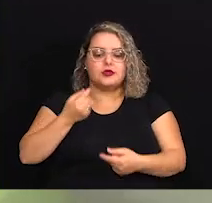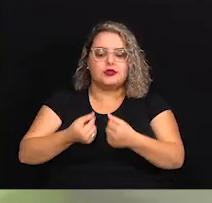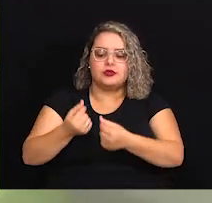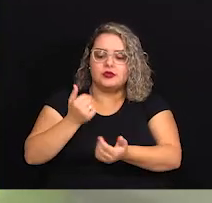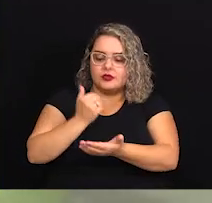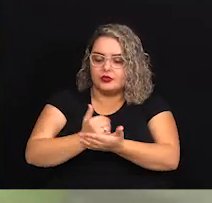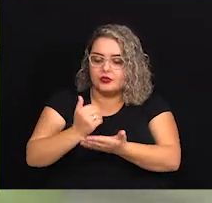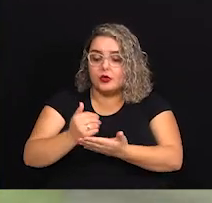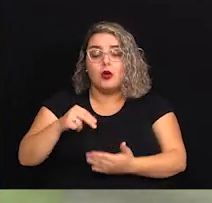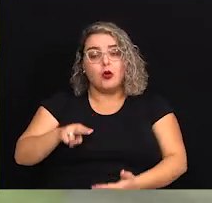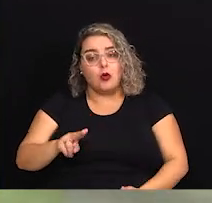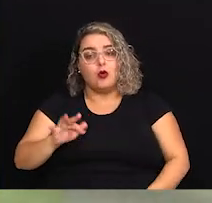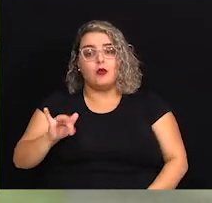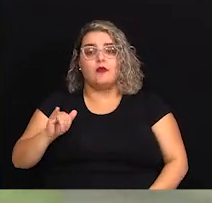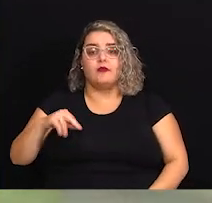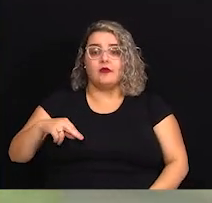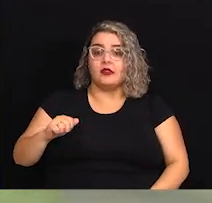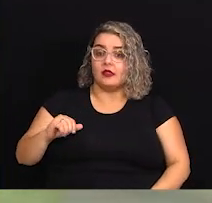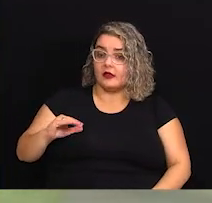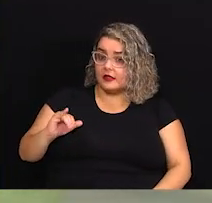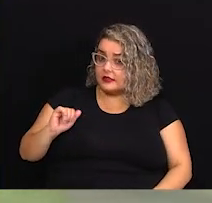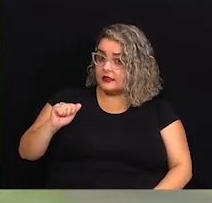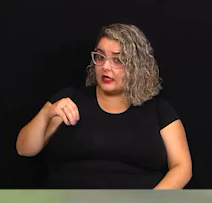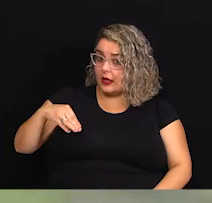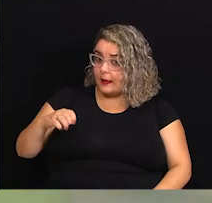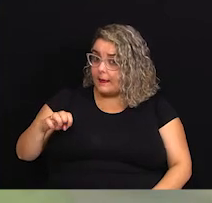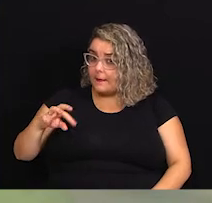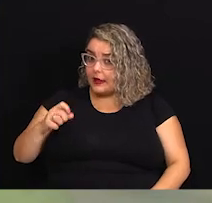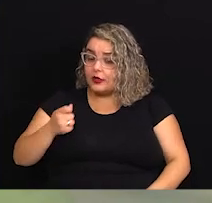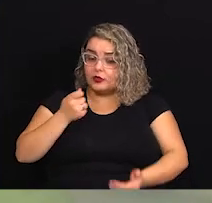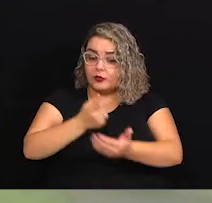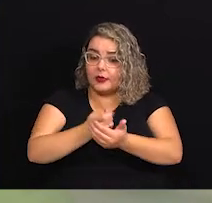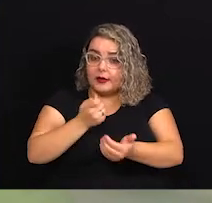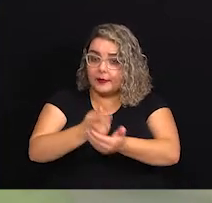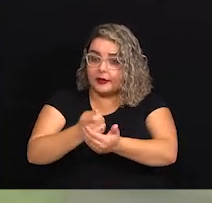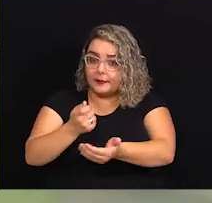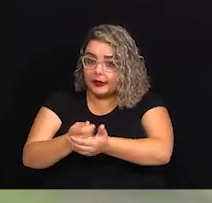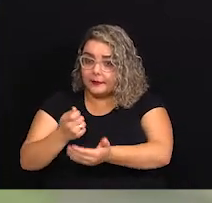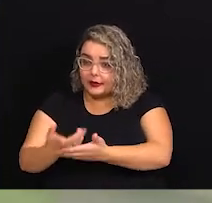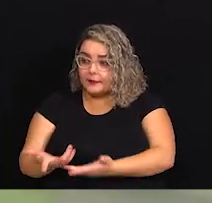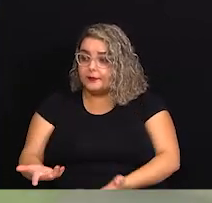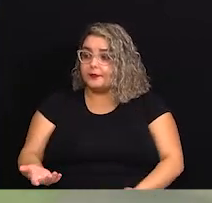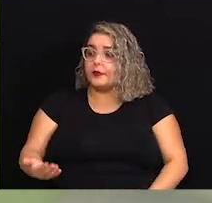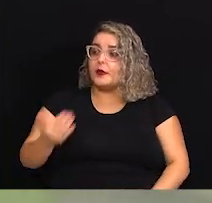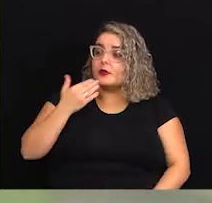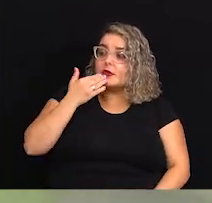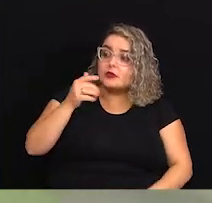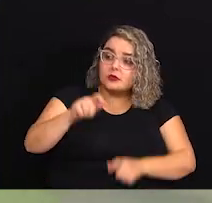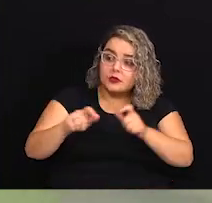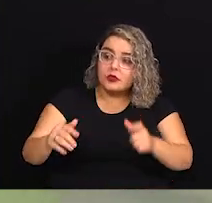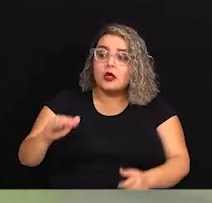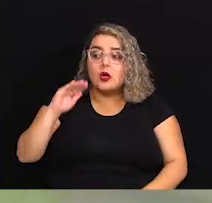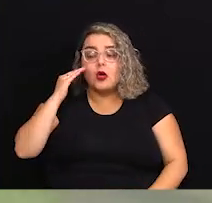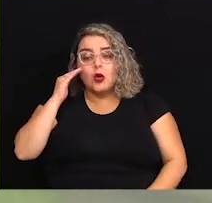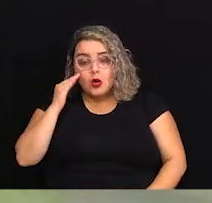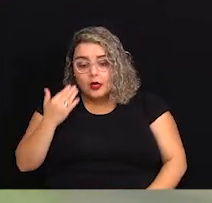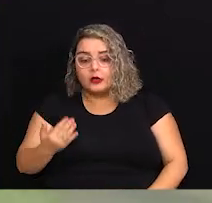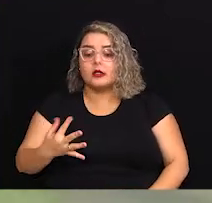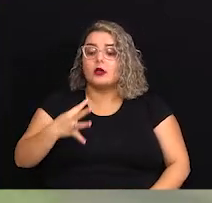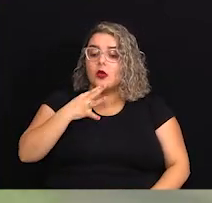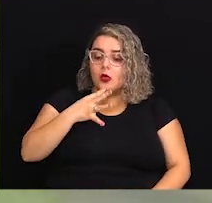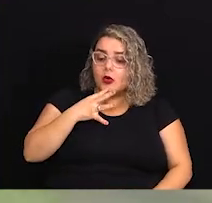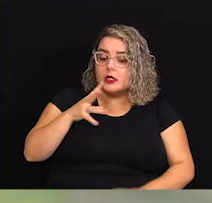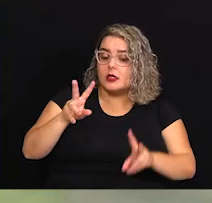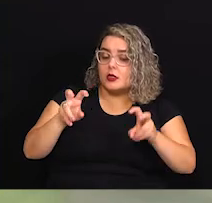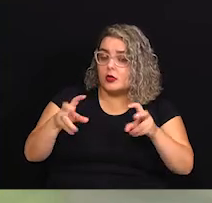ou financiamento, eu sempre digo que a pessoa precisa de uma ajuda de quem entende, né? De alguém que conheça sobre o